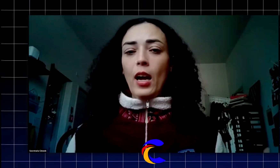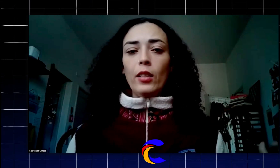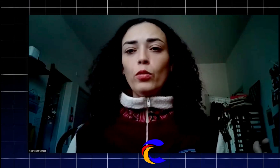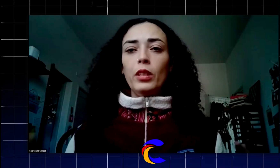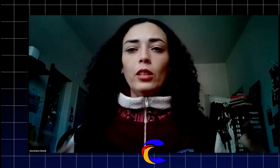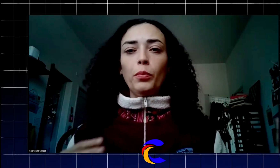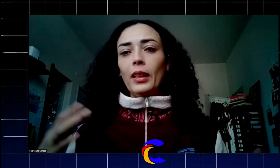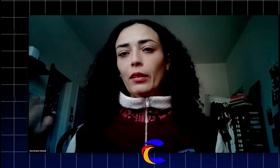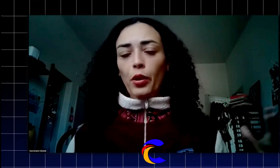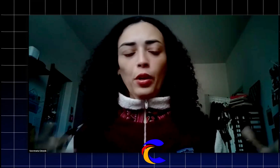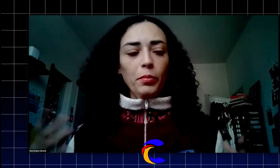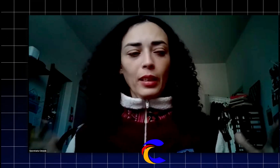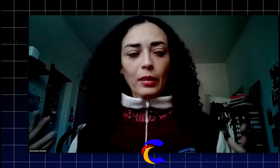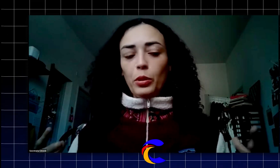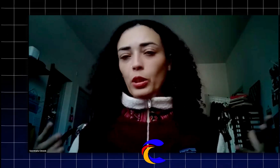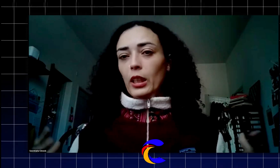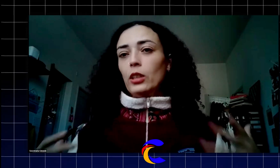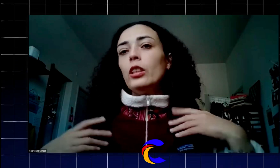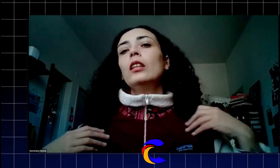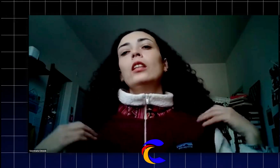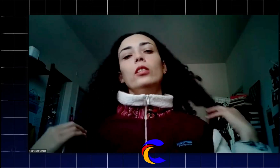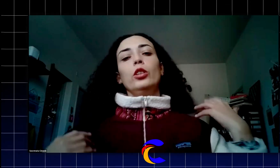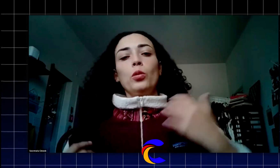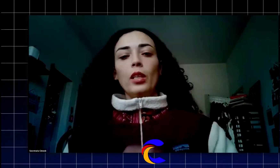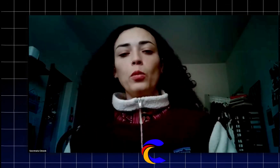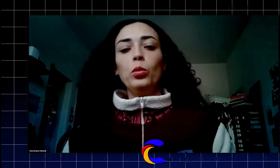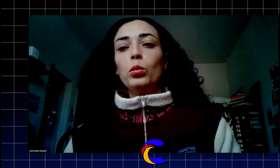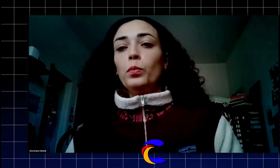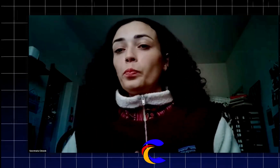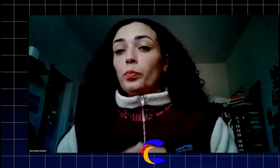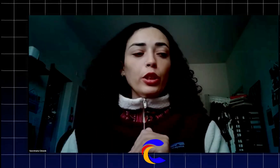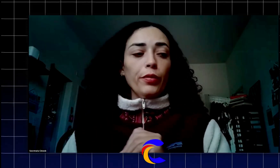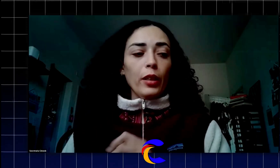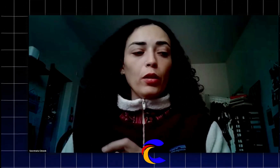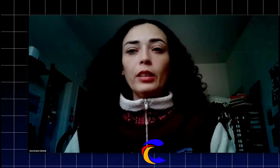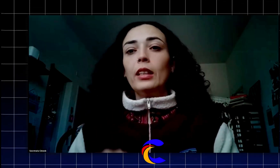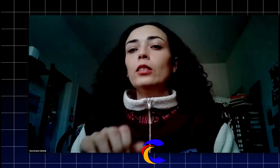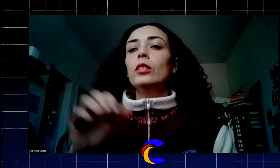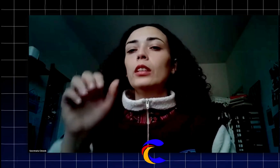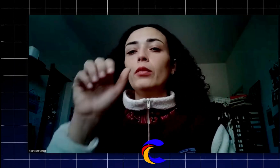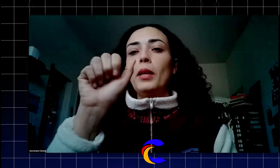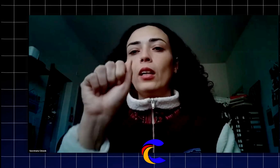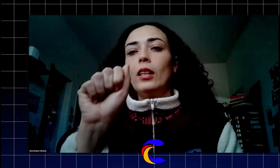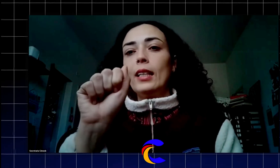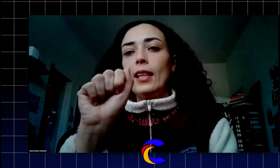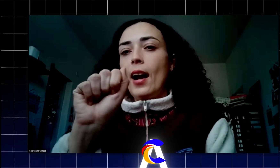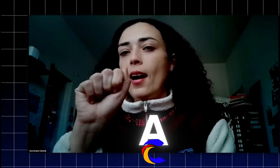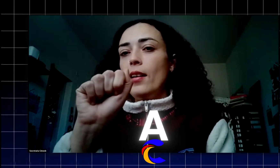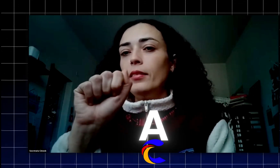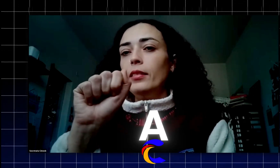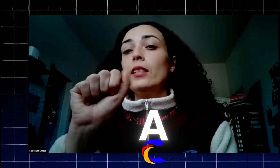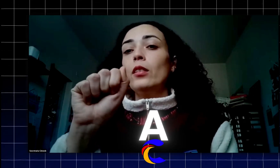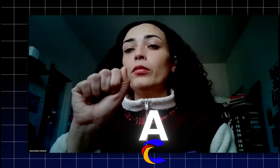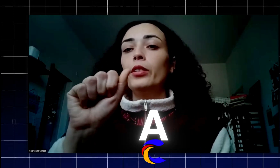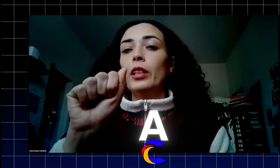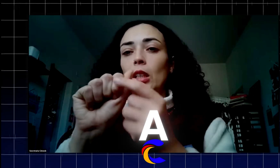para tirar as dúvidas de plataforma e assim por diante, de conteúdo, e a gente vai conversando. Então, vamos aqui, ó, letra